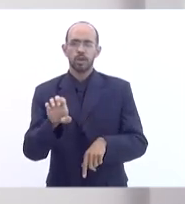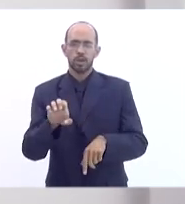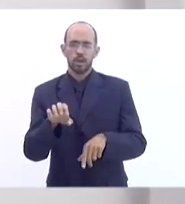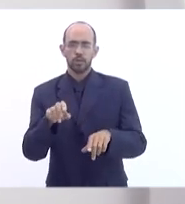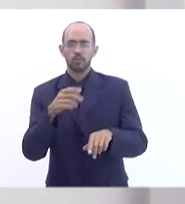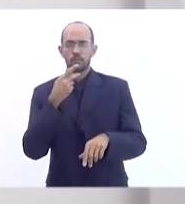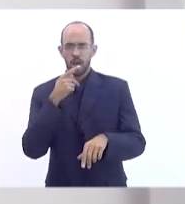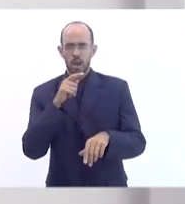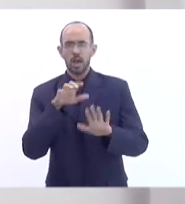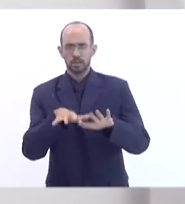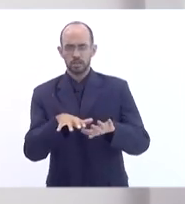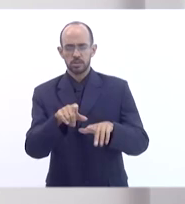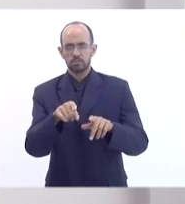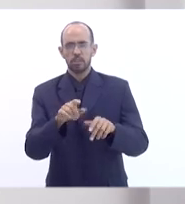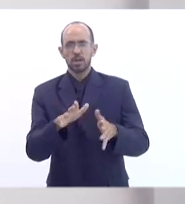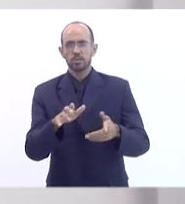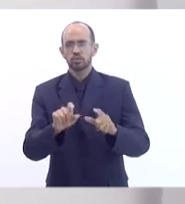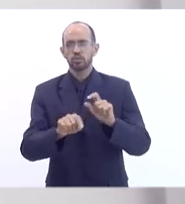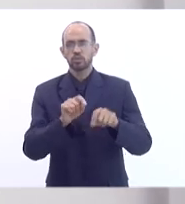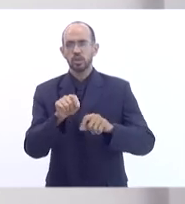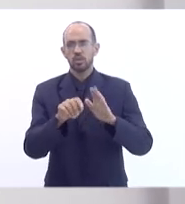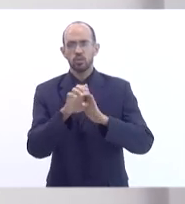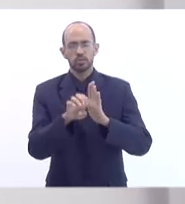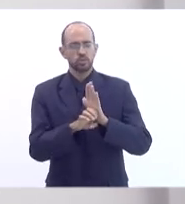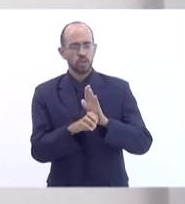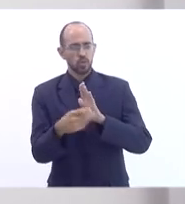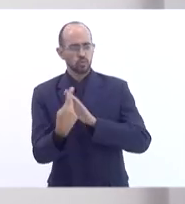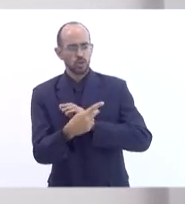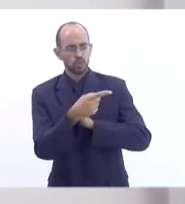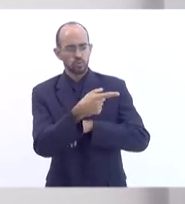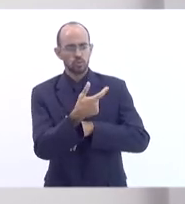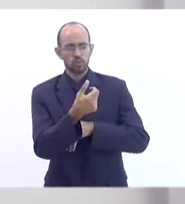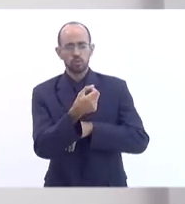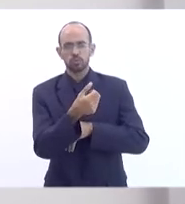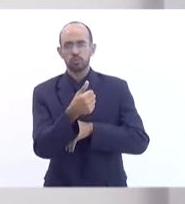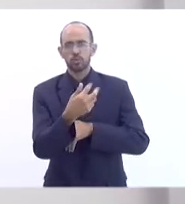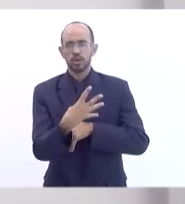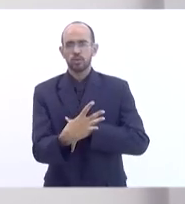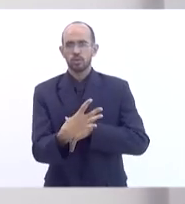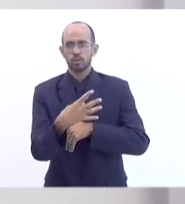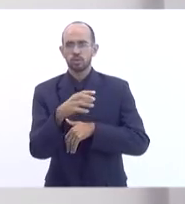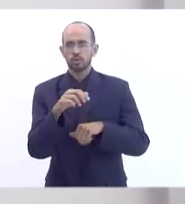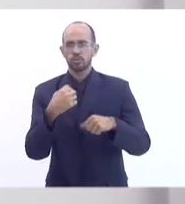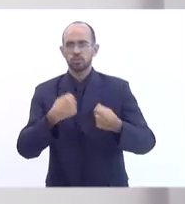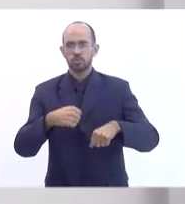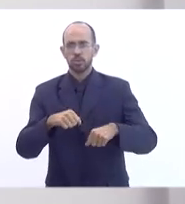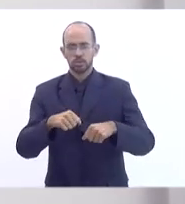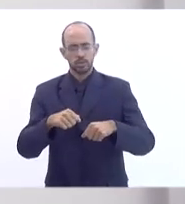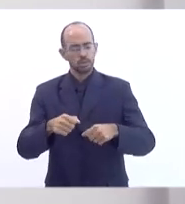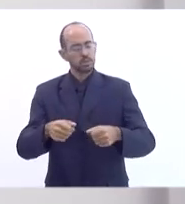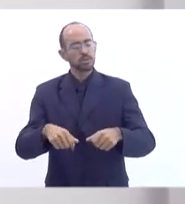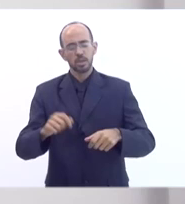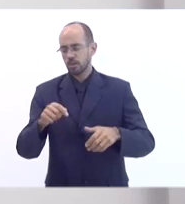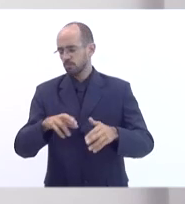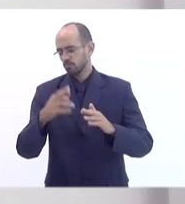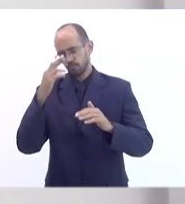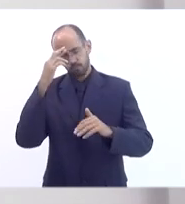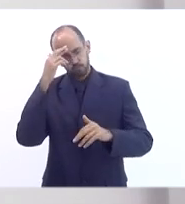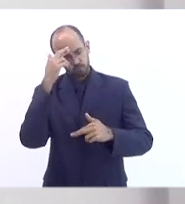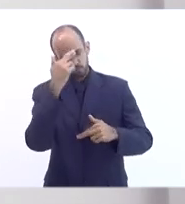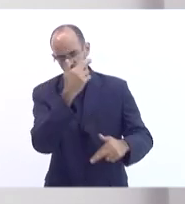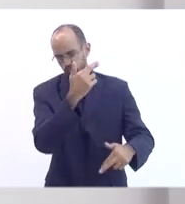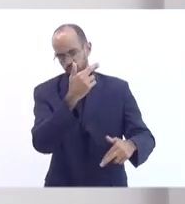isso só que no edital dos Senhores que é de 2014 a gente tem que levar ao pé da letra a